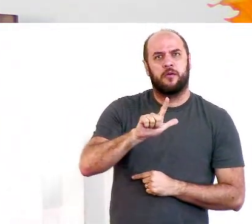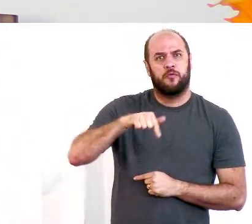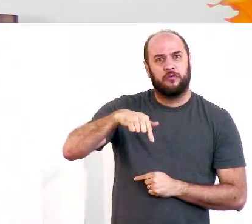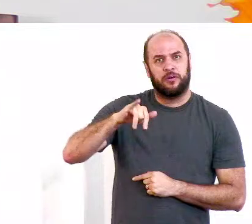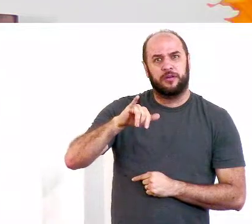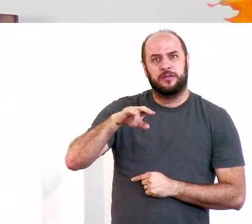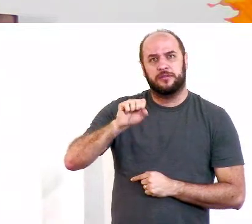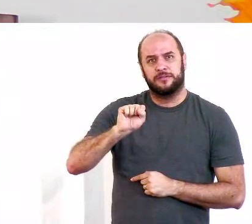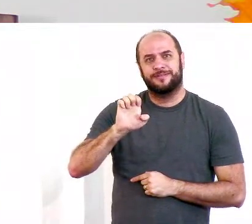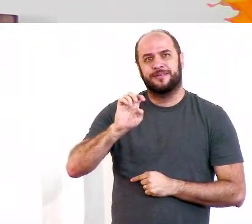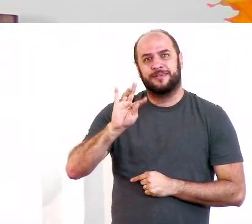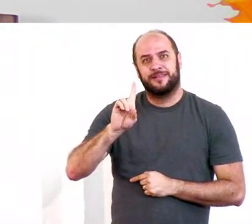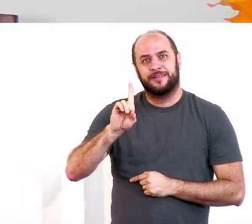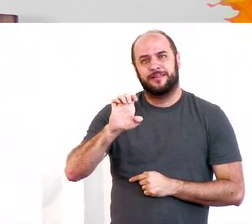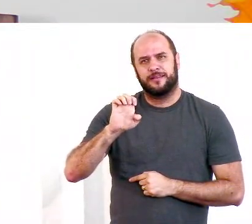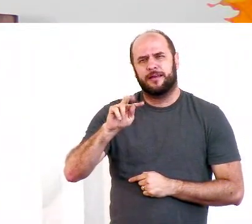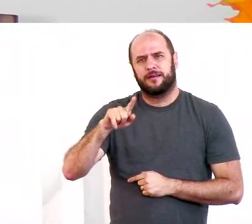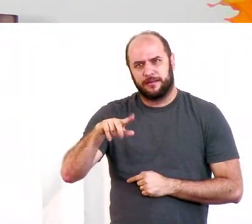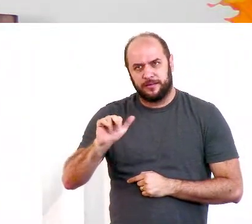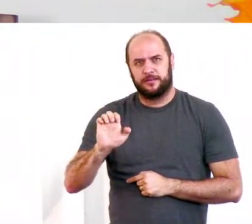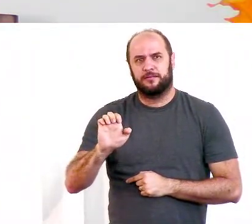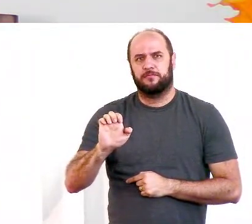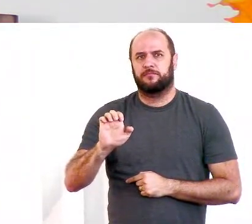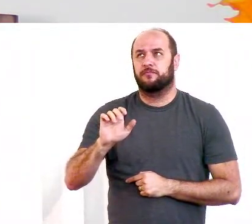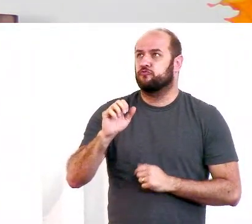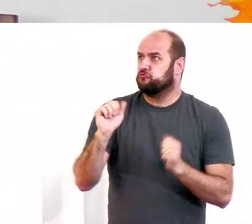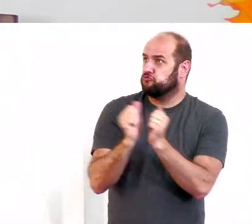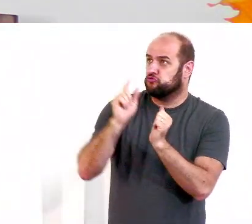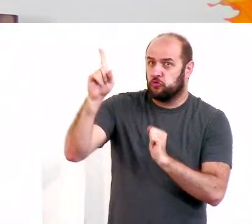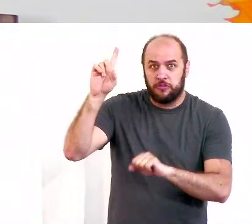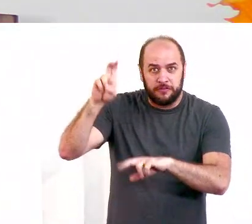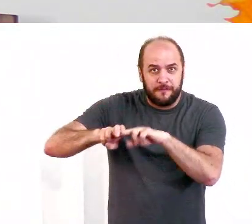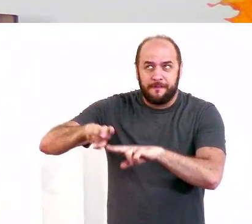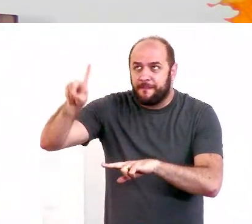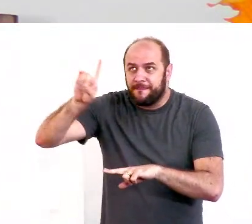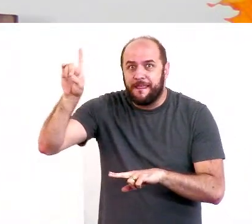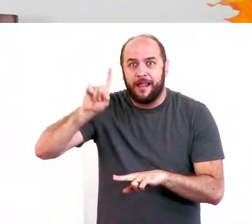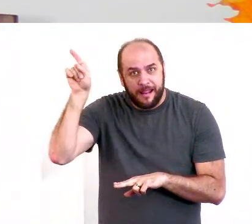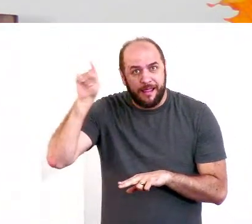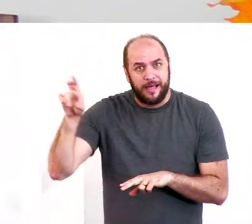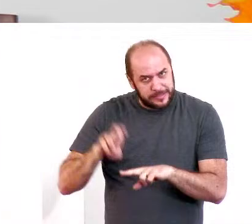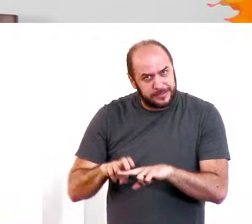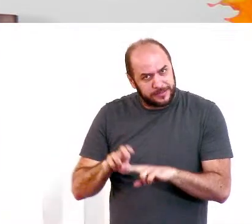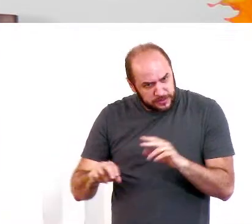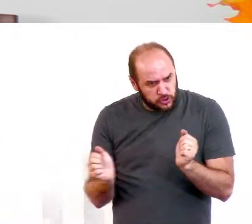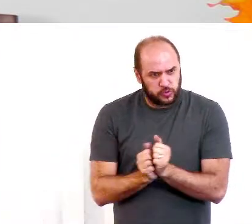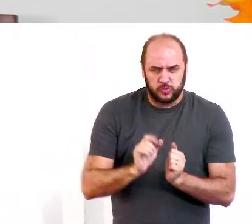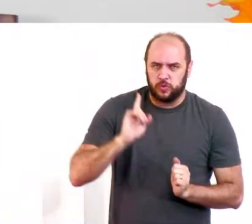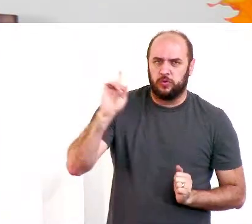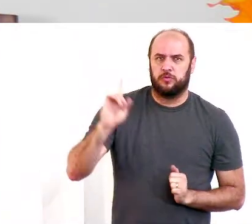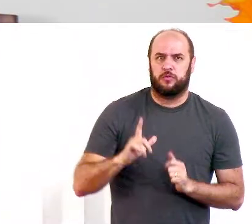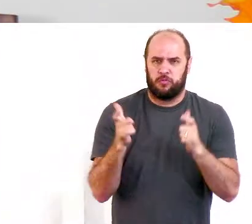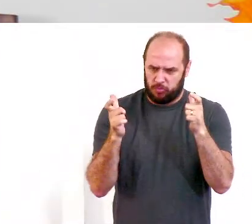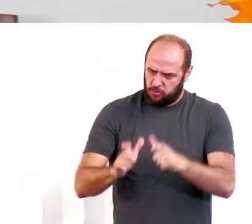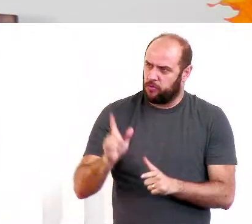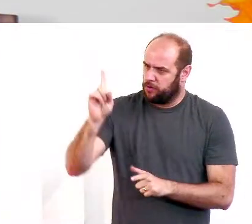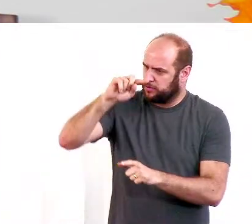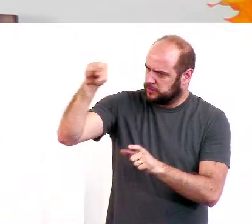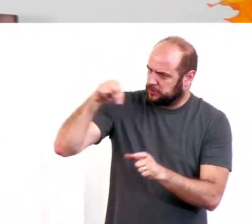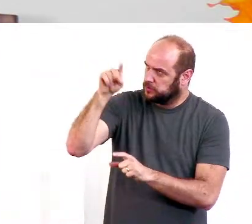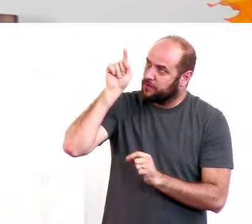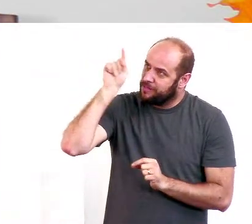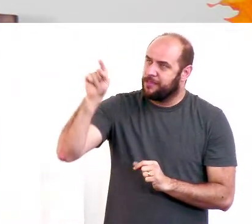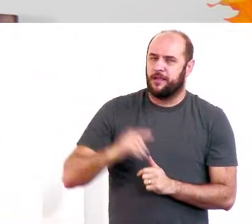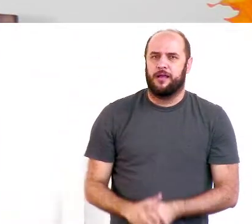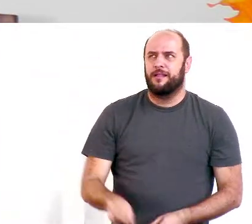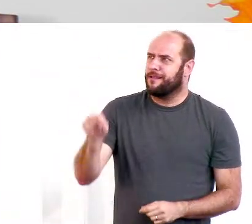Deus, lá, como diz no capítulo 1, na majestade das alturas, assentou-se à direita de Deus, na majestade das alturas. Ali